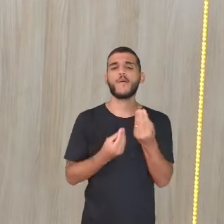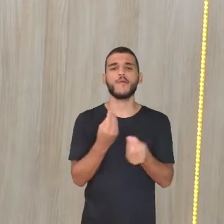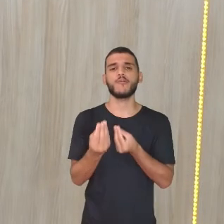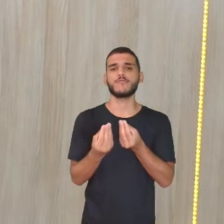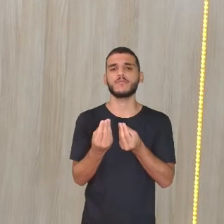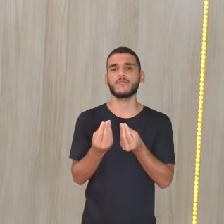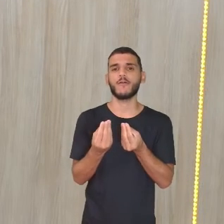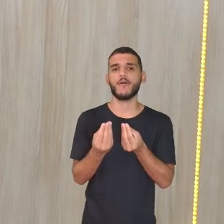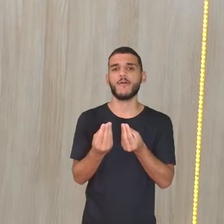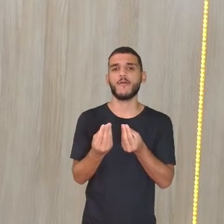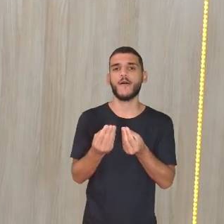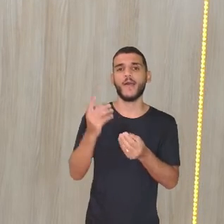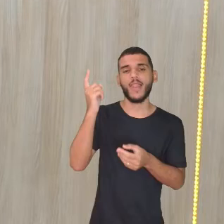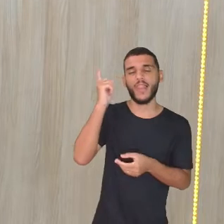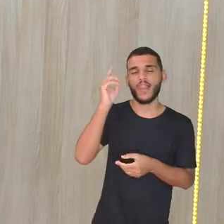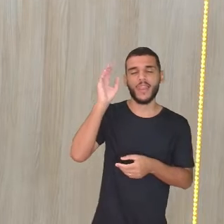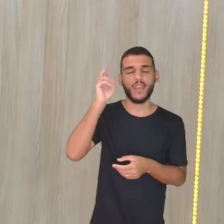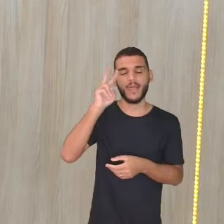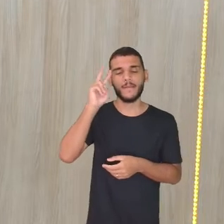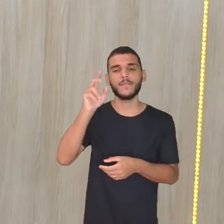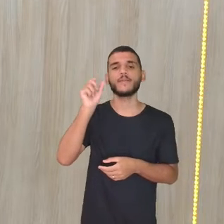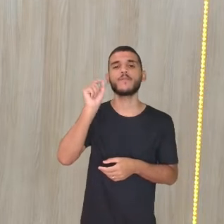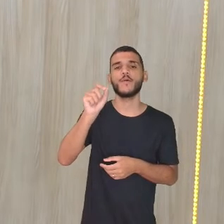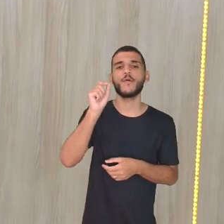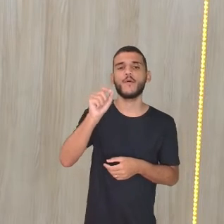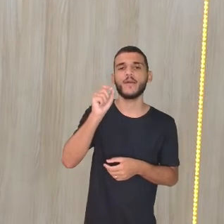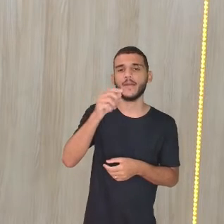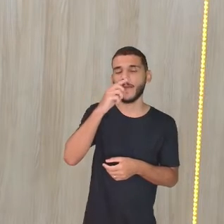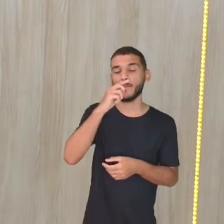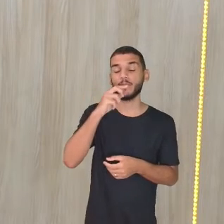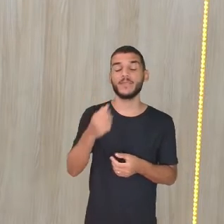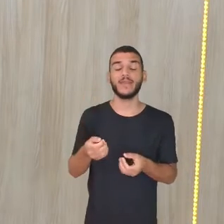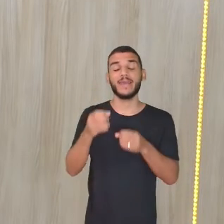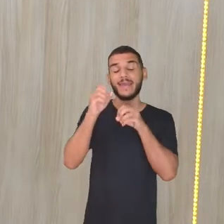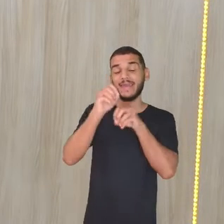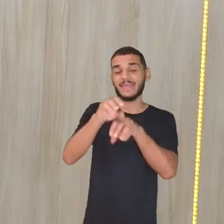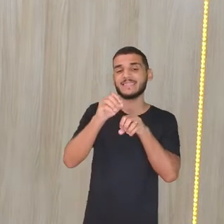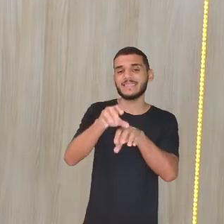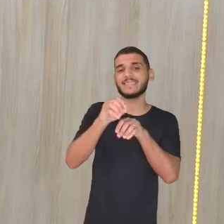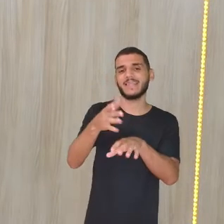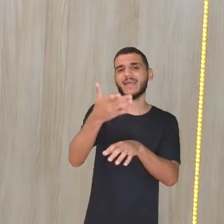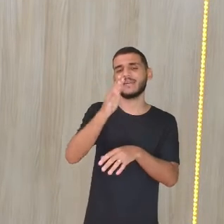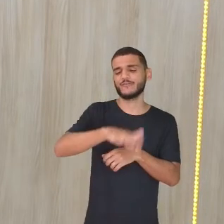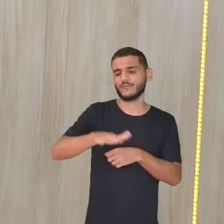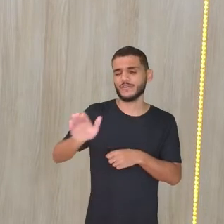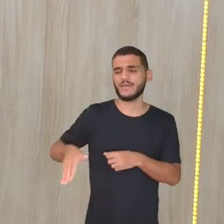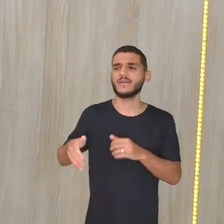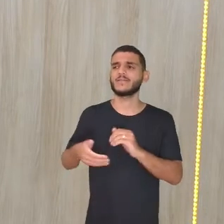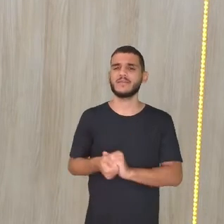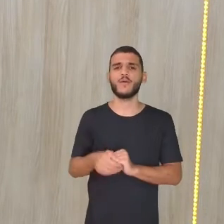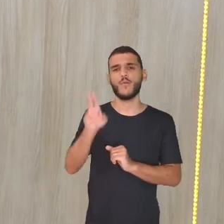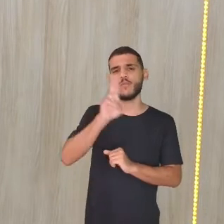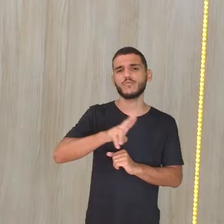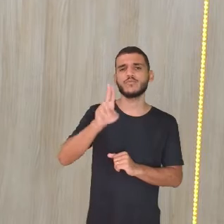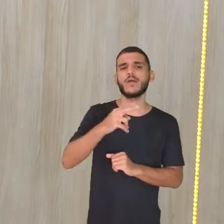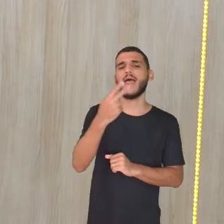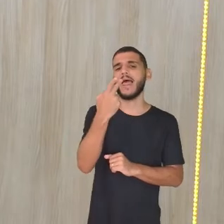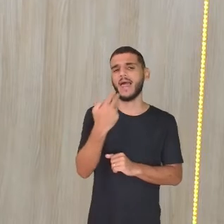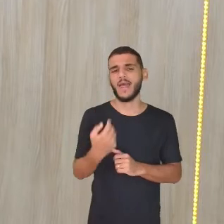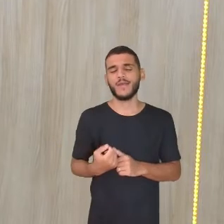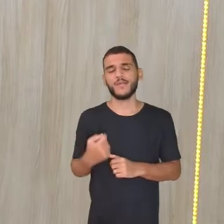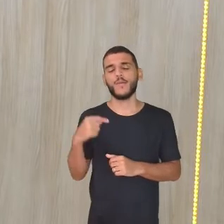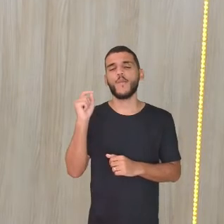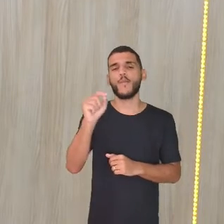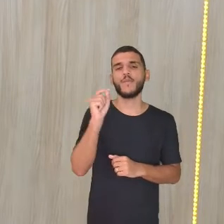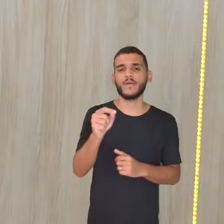de alfabetizar, de alcançar a linguagem usada, não é? Pela geração atual. E isso é